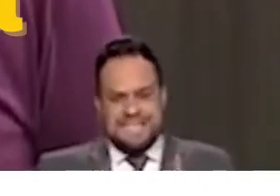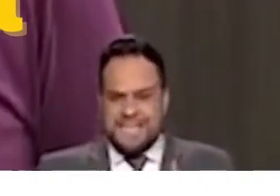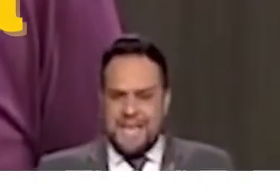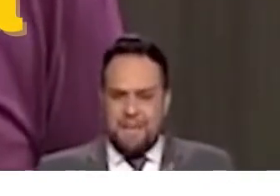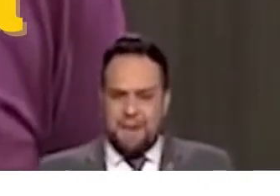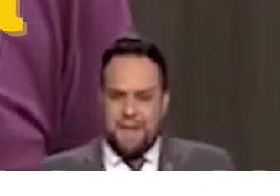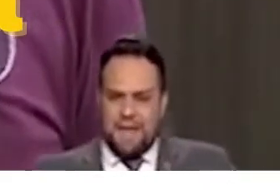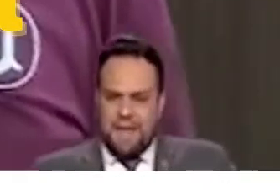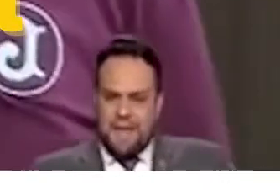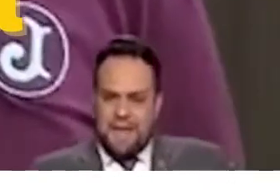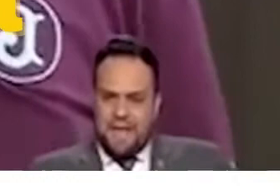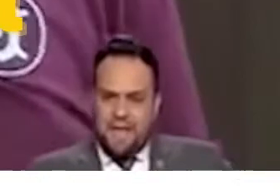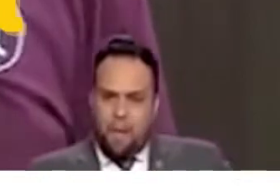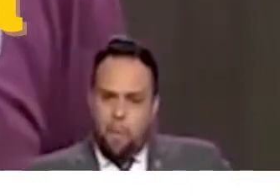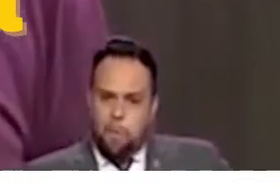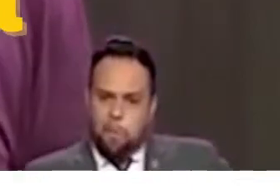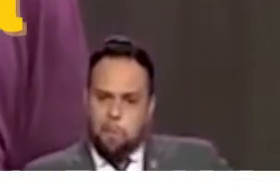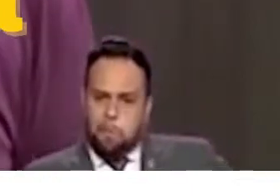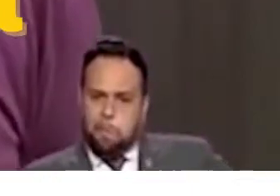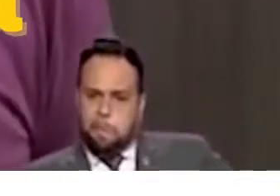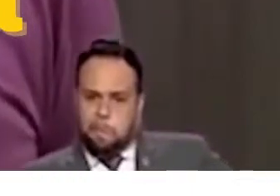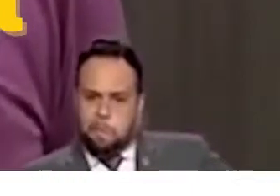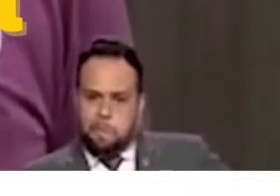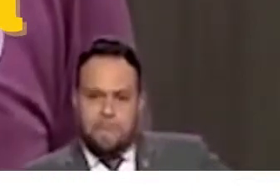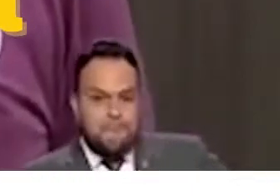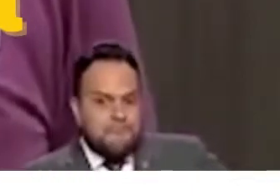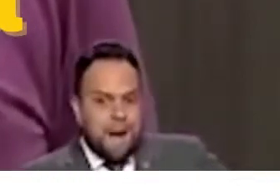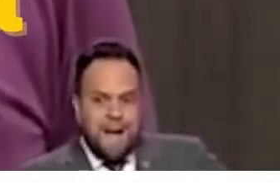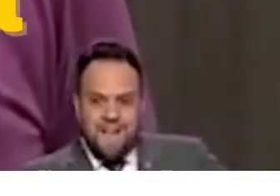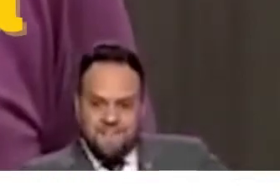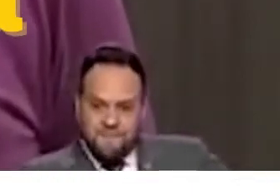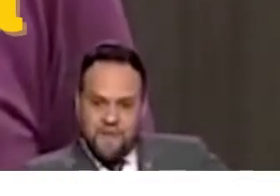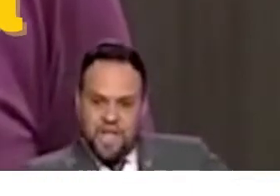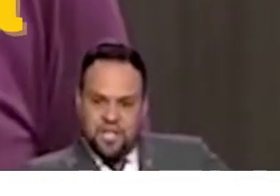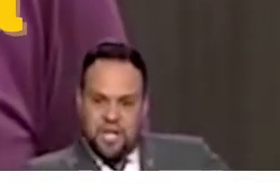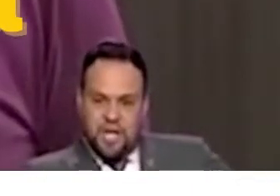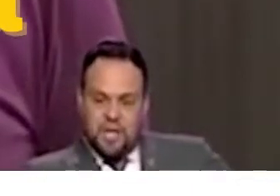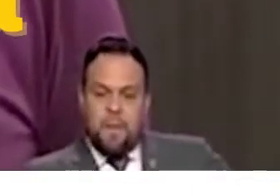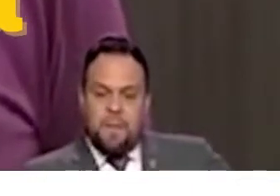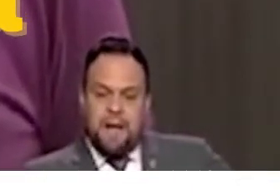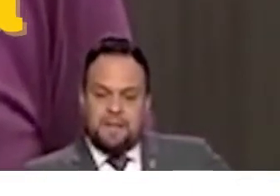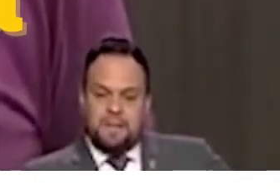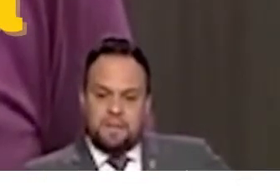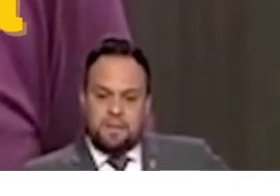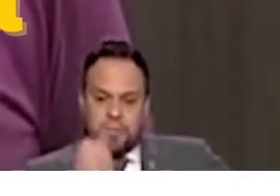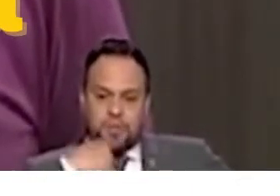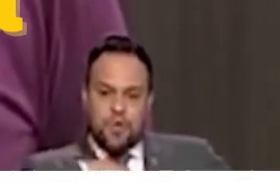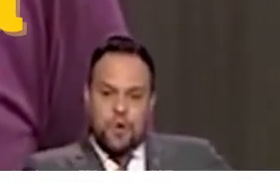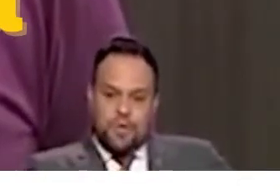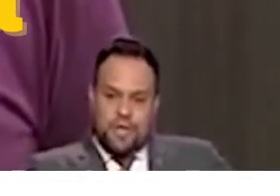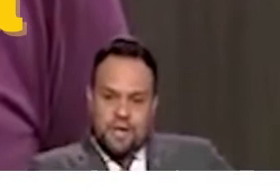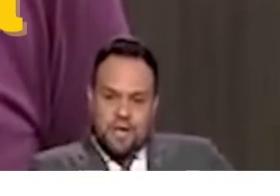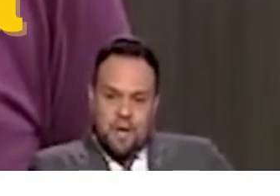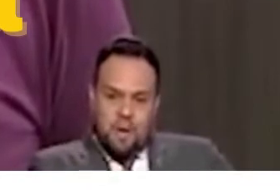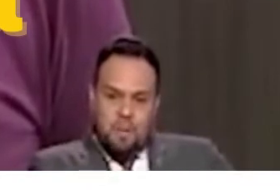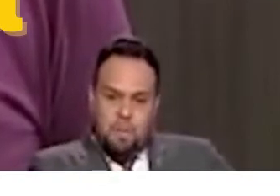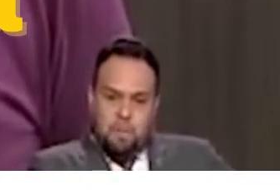problema, onde tem mais aderências. Empurrou. E o presidente começou a ter